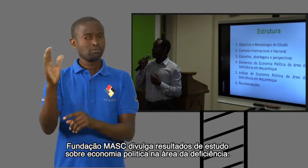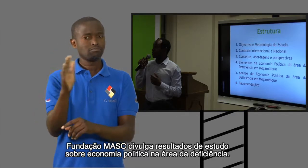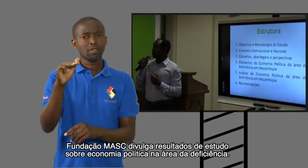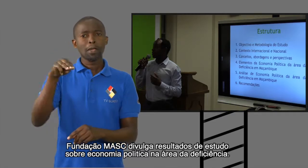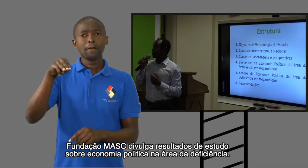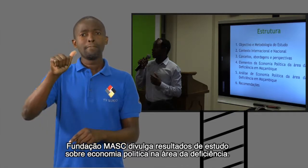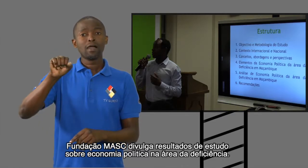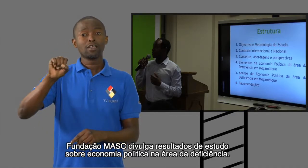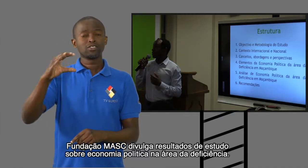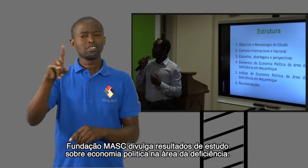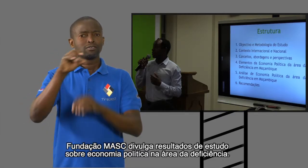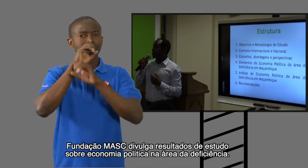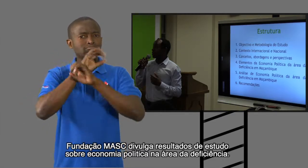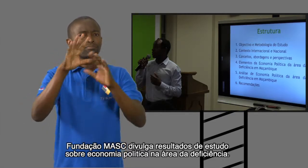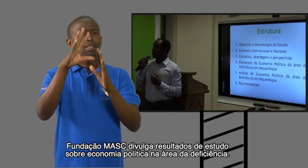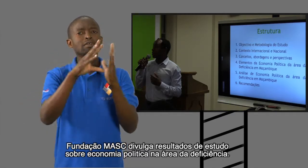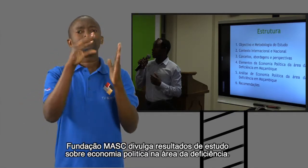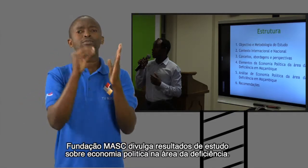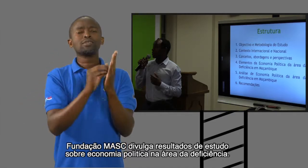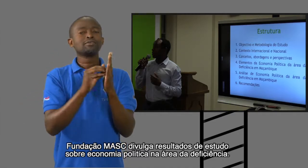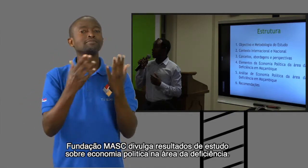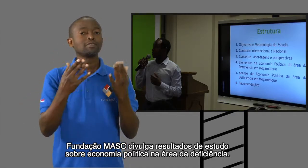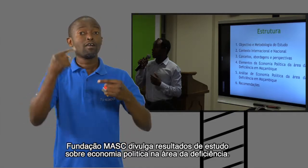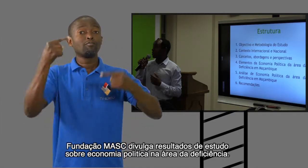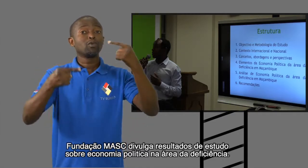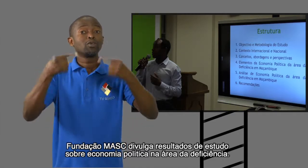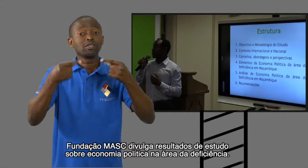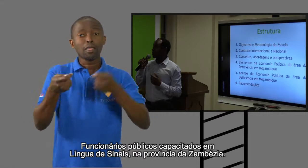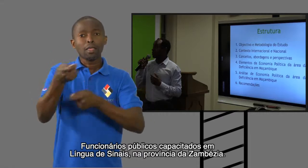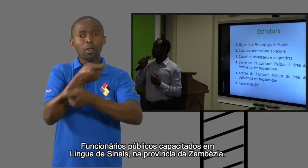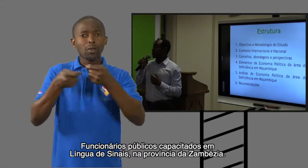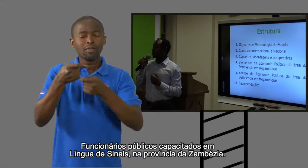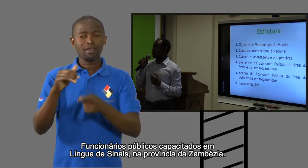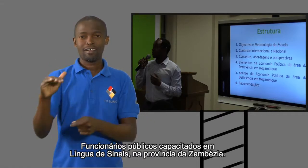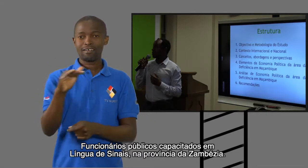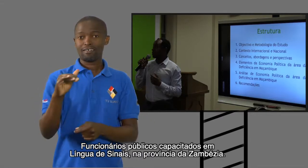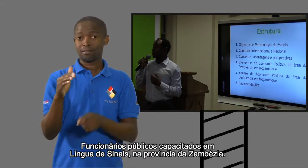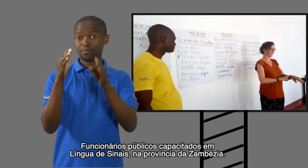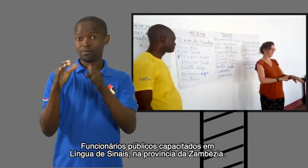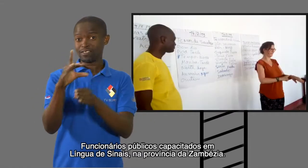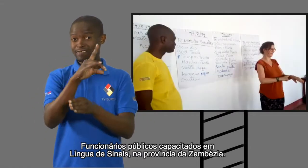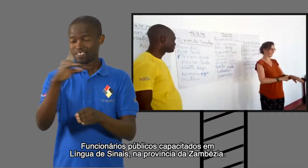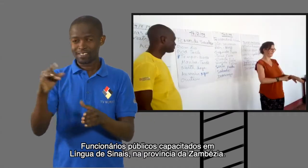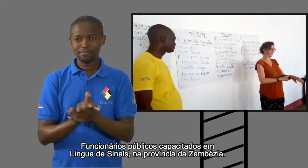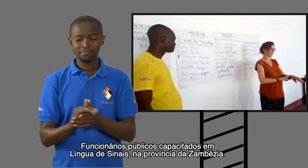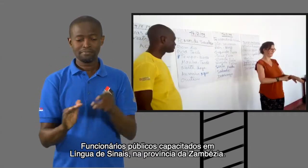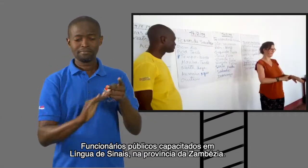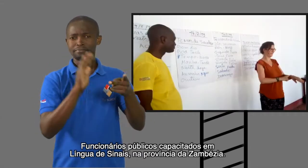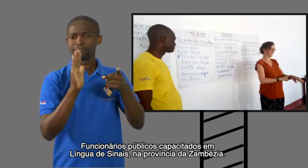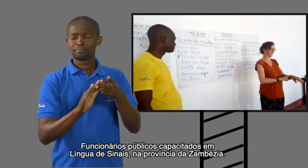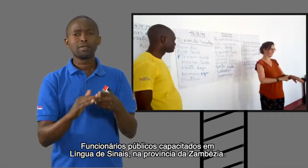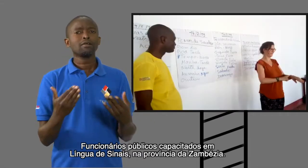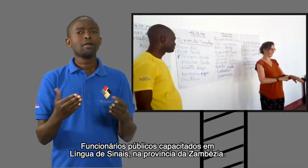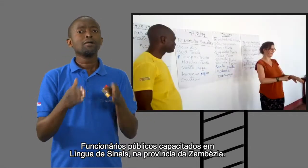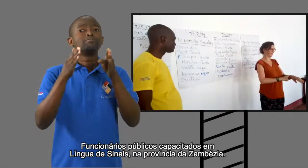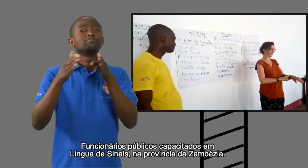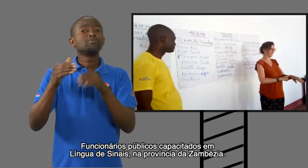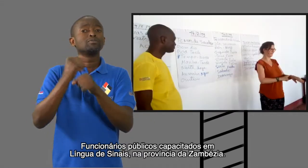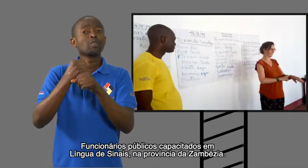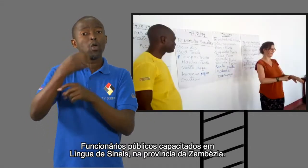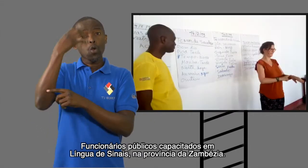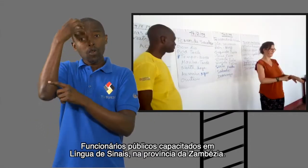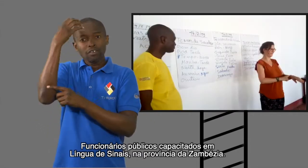resultados de estudos sobre economia política na área da deficiência. Funcionários públicos capacitados em língua de sinais